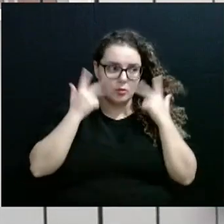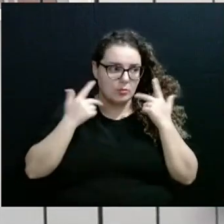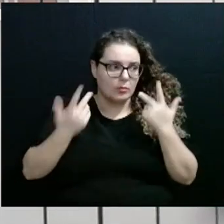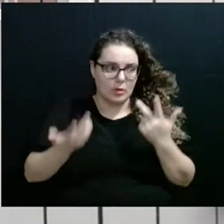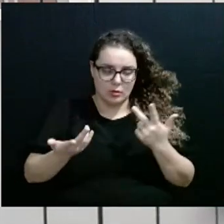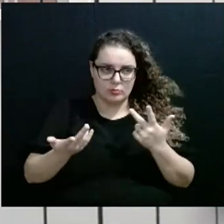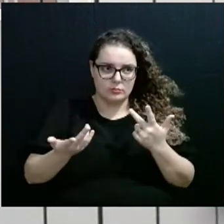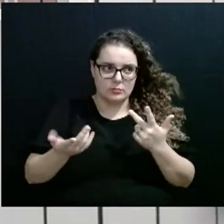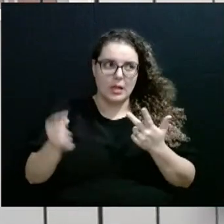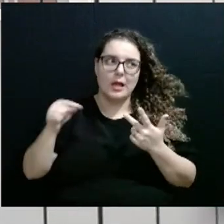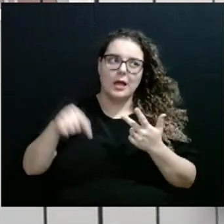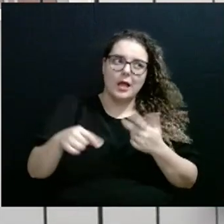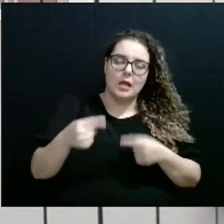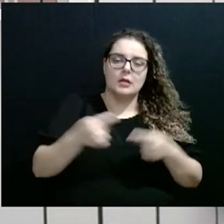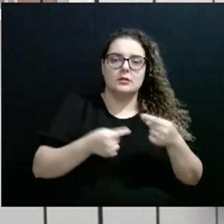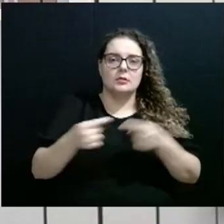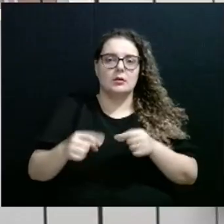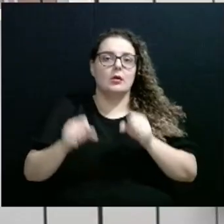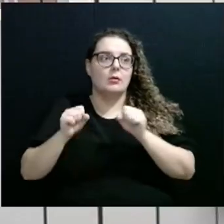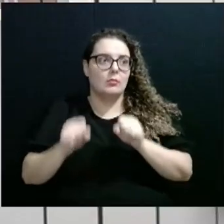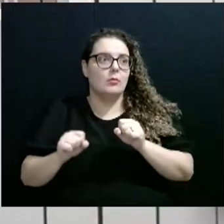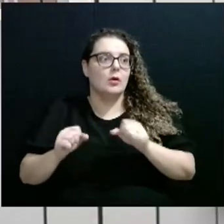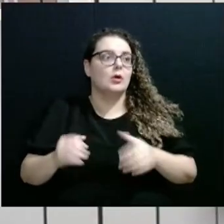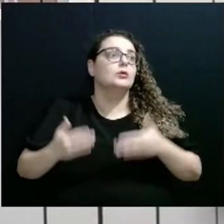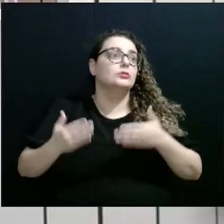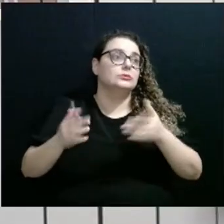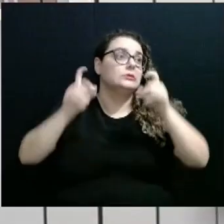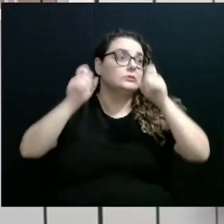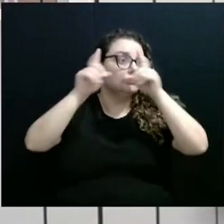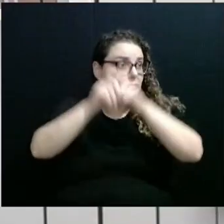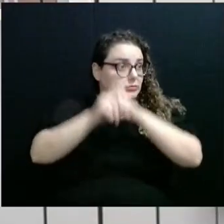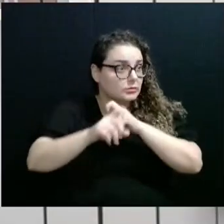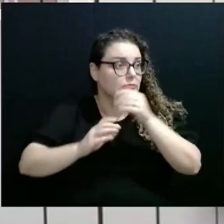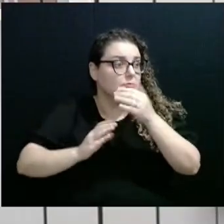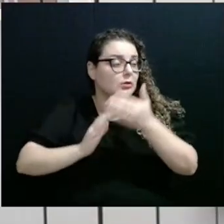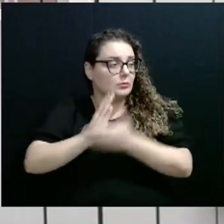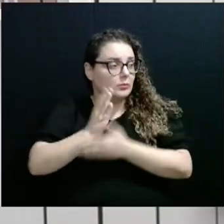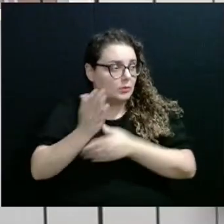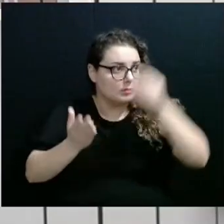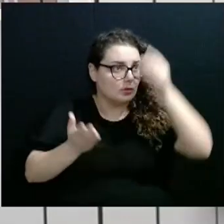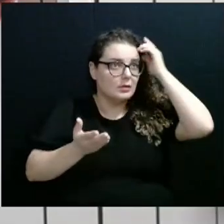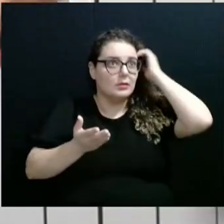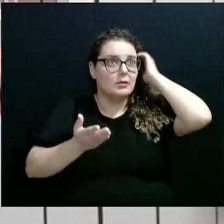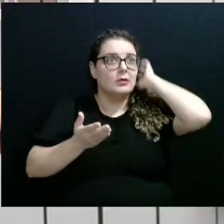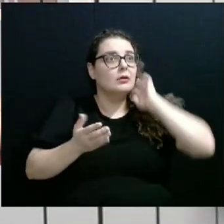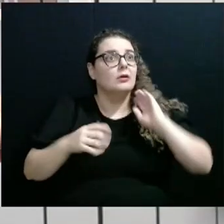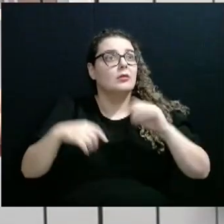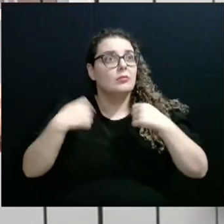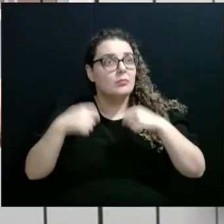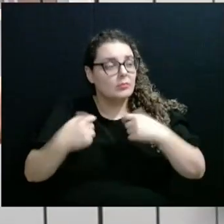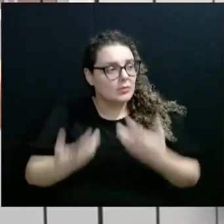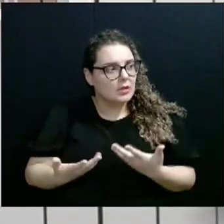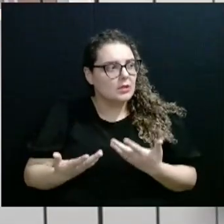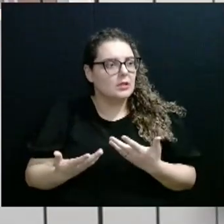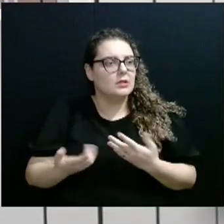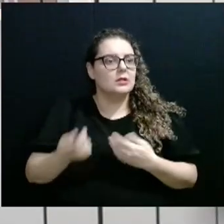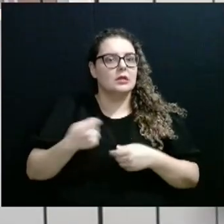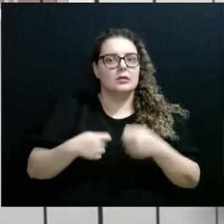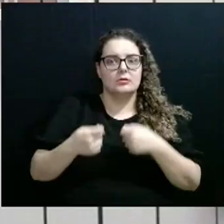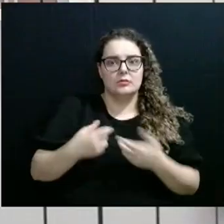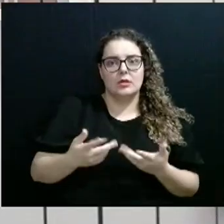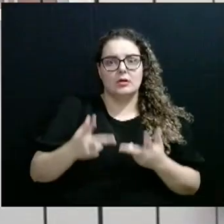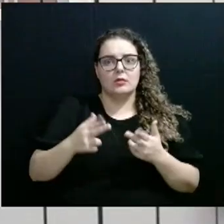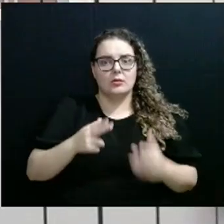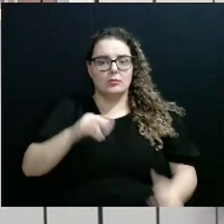discussão é o que pode trazer complicações para a aprovação. É preciso ainda esclarecer como que você reduz uma jornada de trabalho